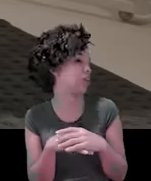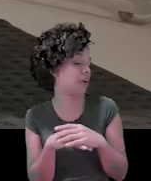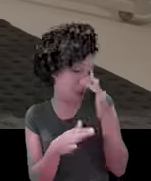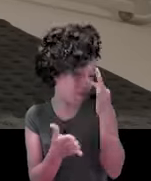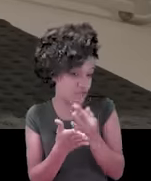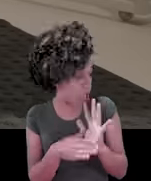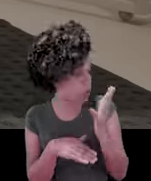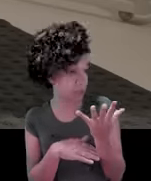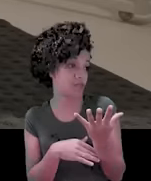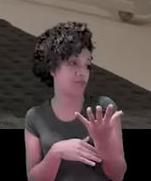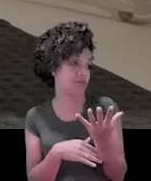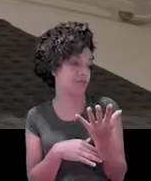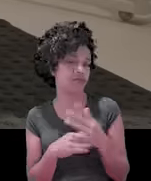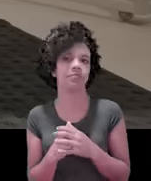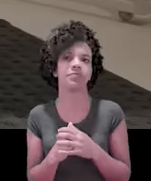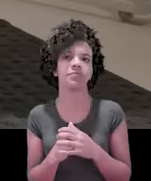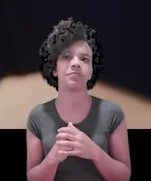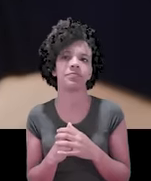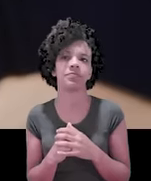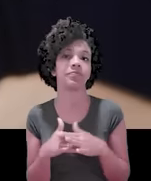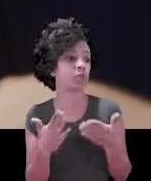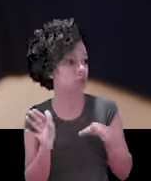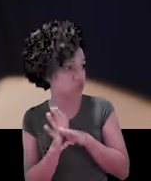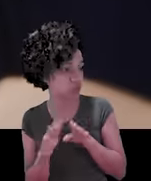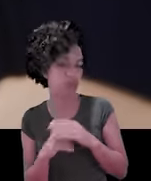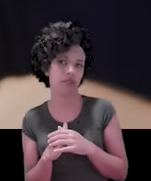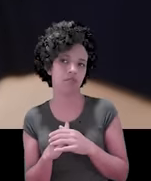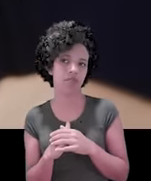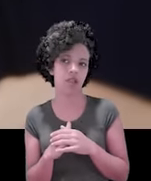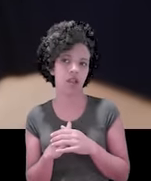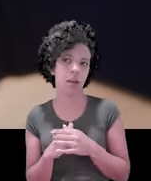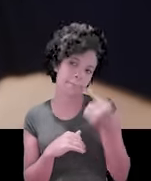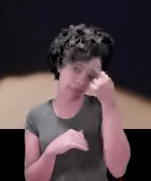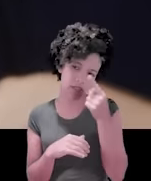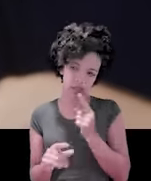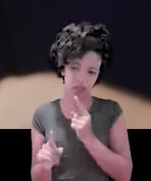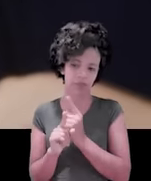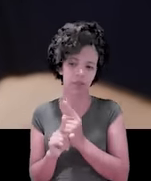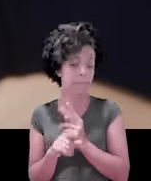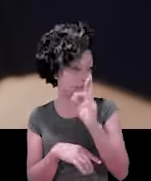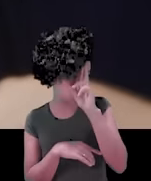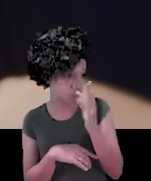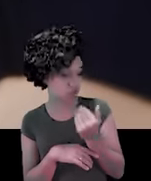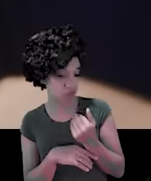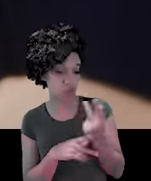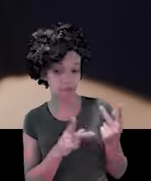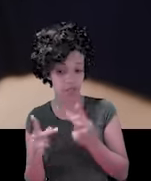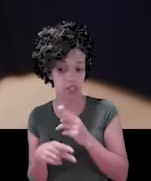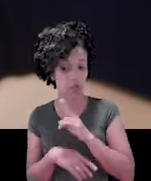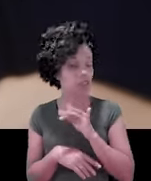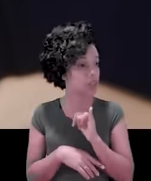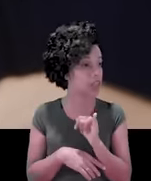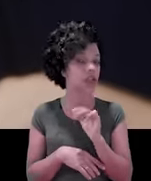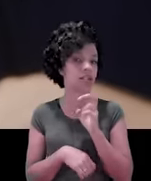pela fé vai acontecer e quando eu cheguei estarem eu pensei que ia ver ele cheguei meio-dia horário de